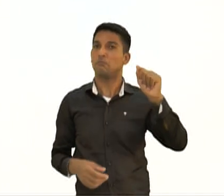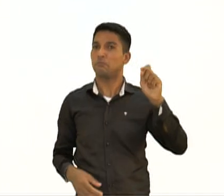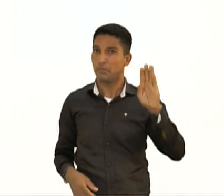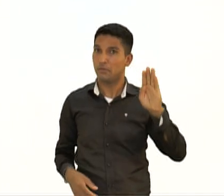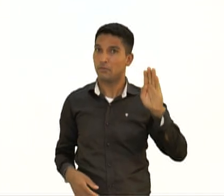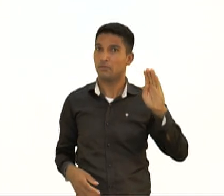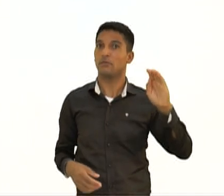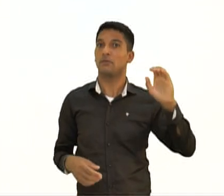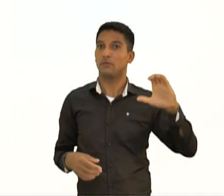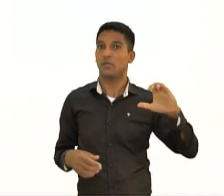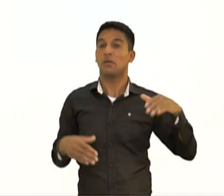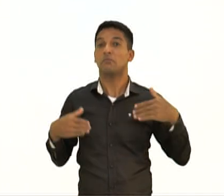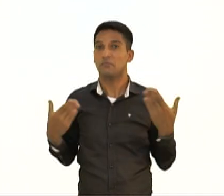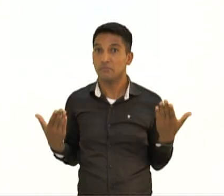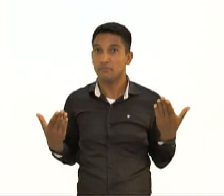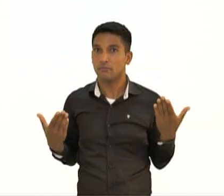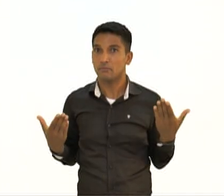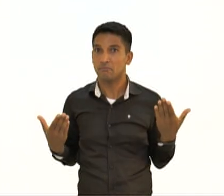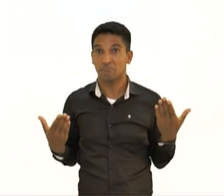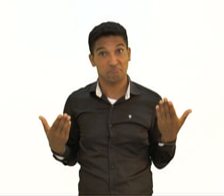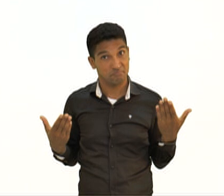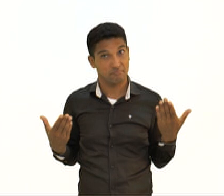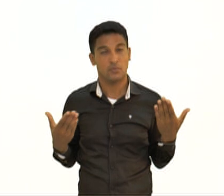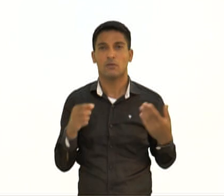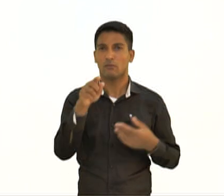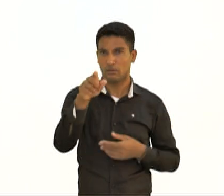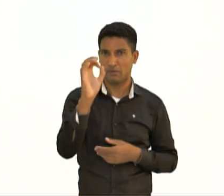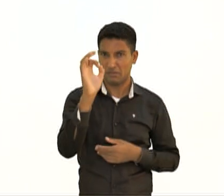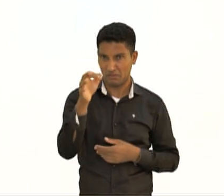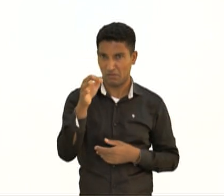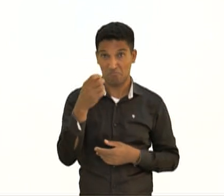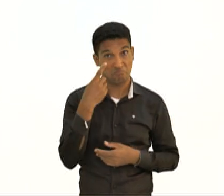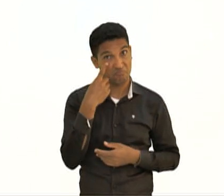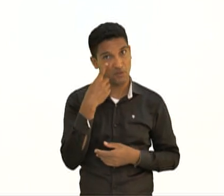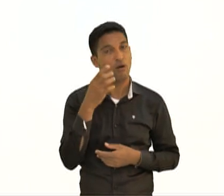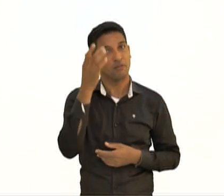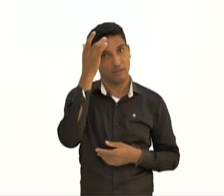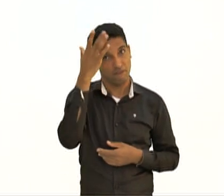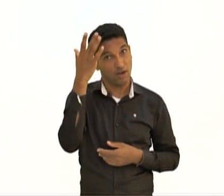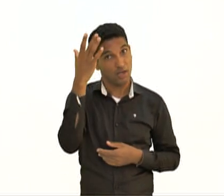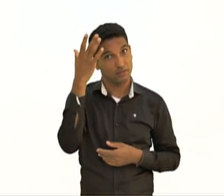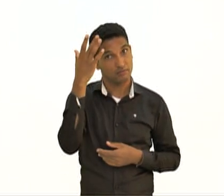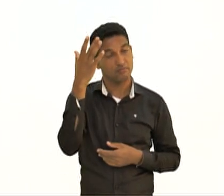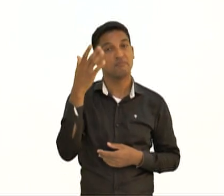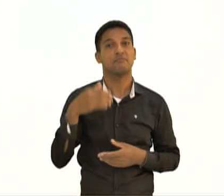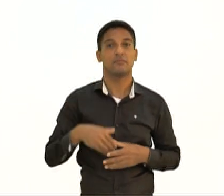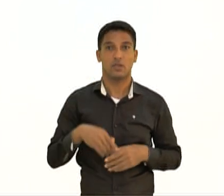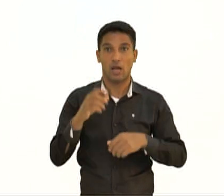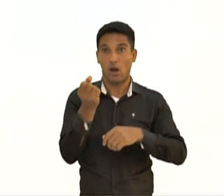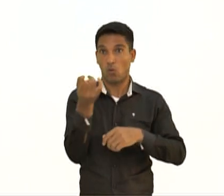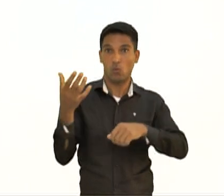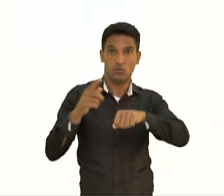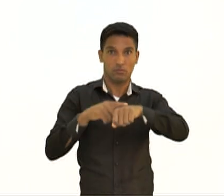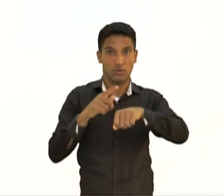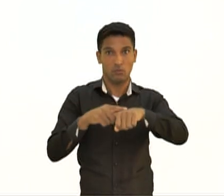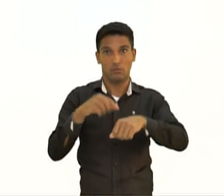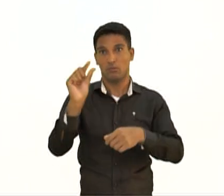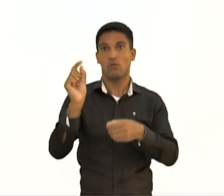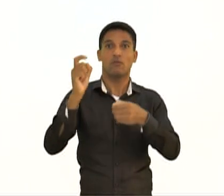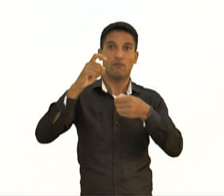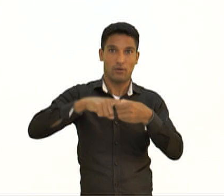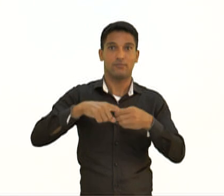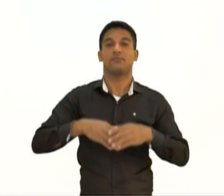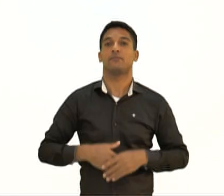Warhol. Será que você vai acertar esse quiz, gente? Olha lá que tá fácil, hein, gente? Vou dar uns minutinhos e a gente já volta para tirar a